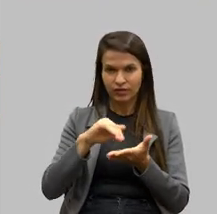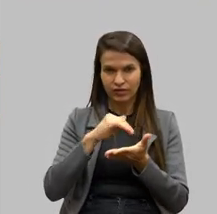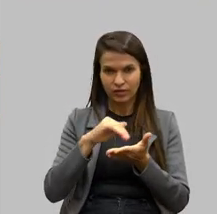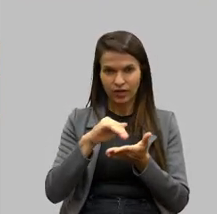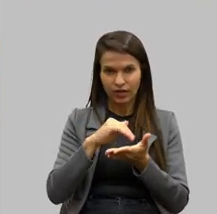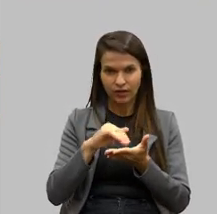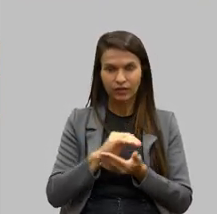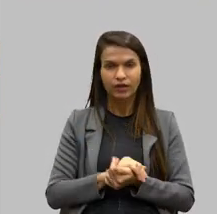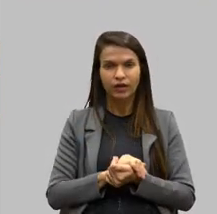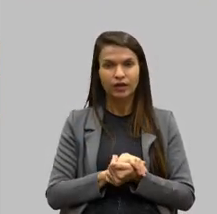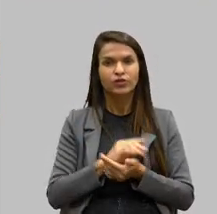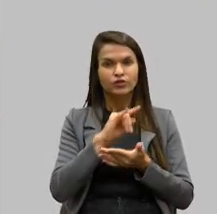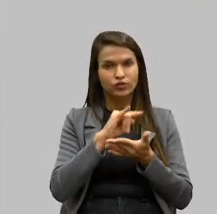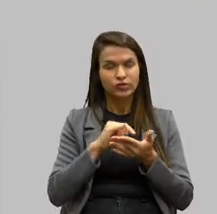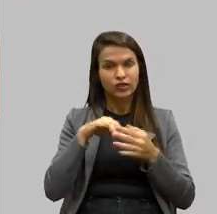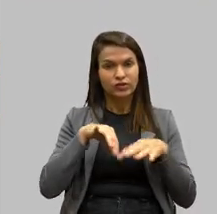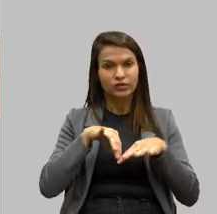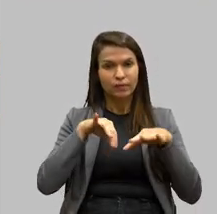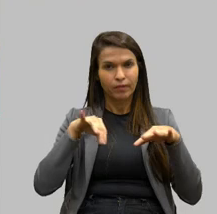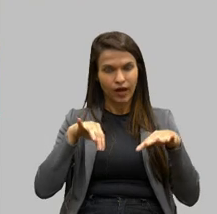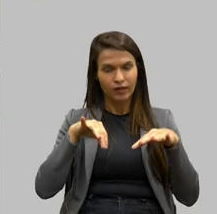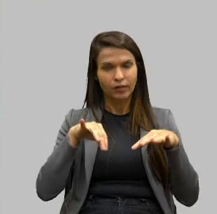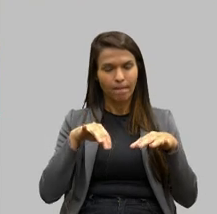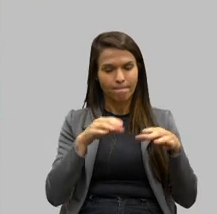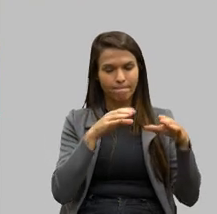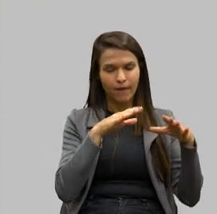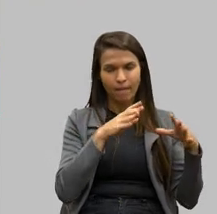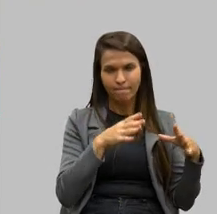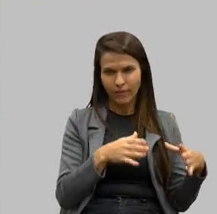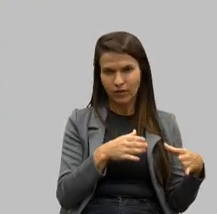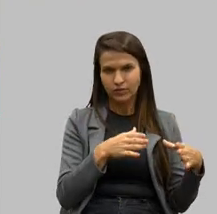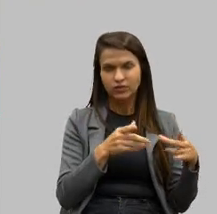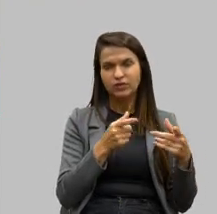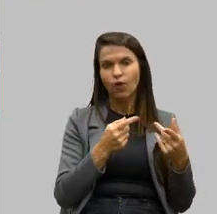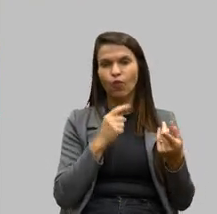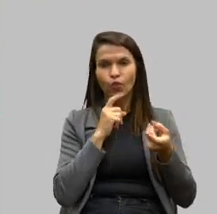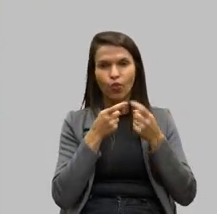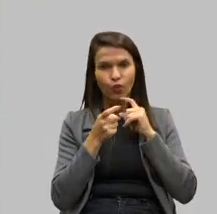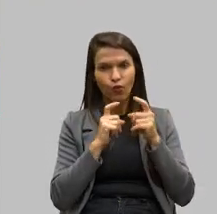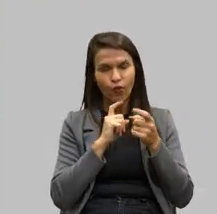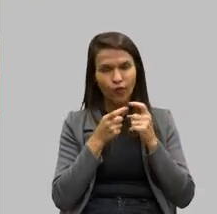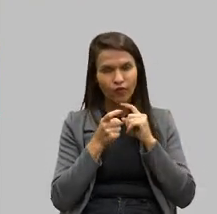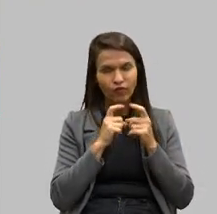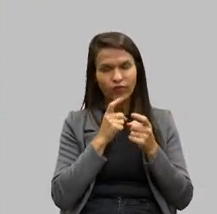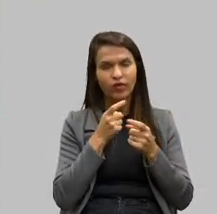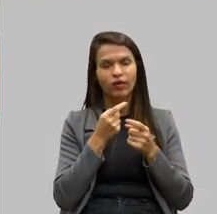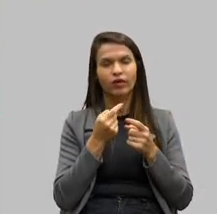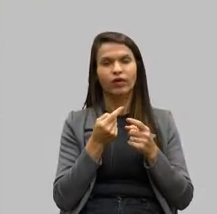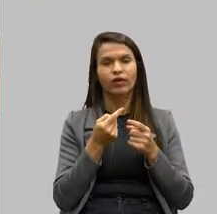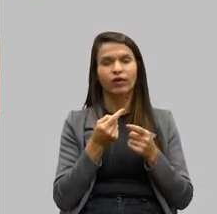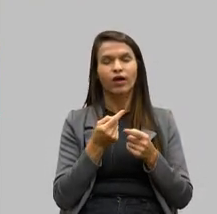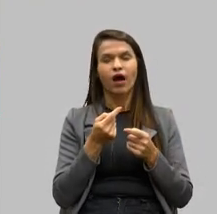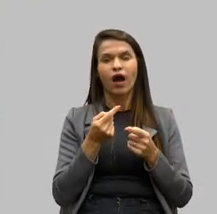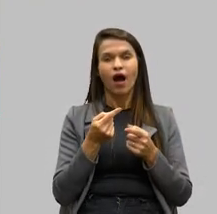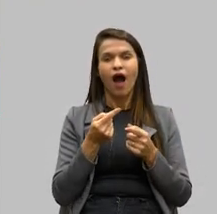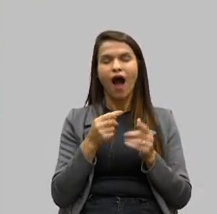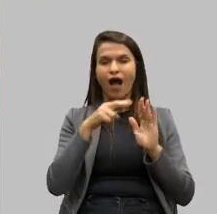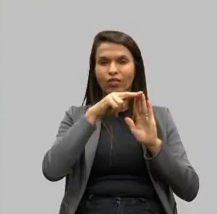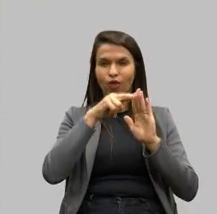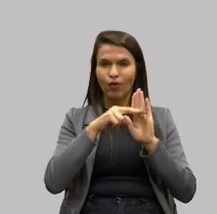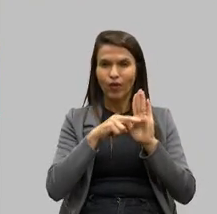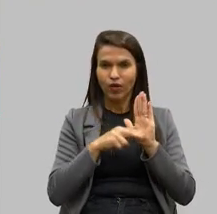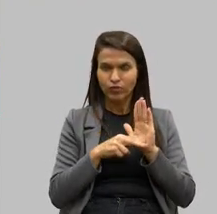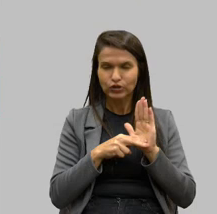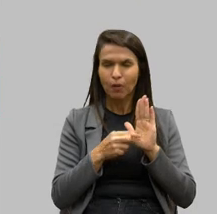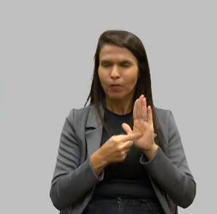Então, esse documento está separado. Uma parte são questionamentos, porque a normativa trouxe